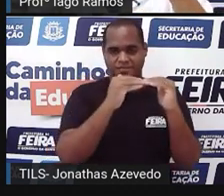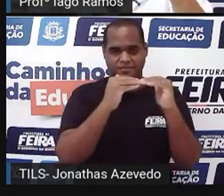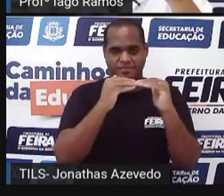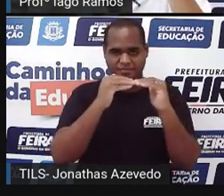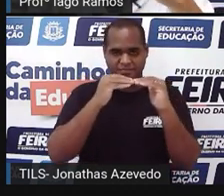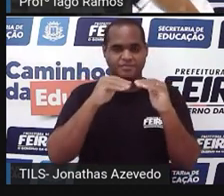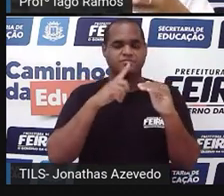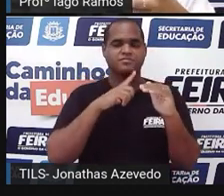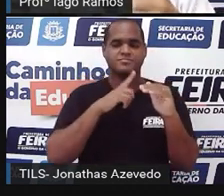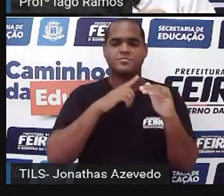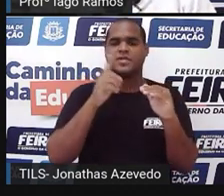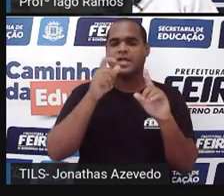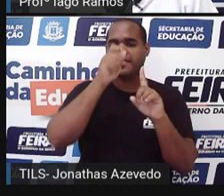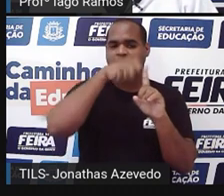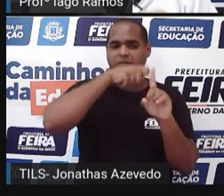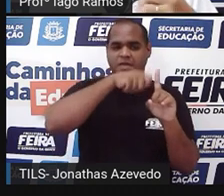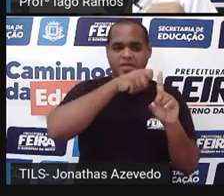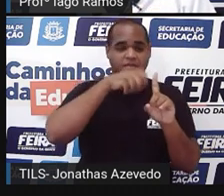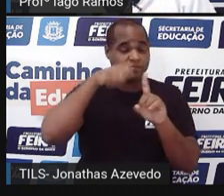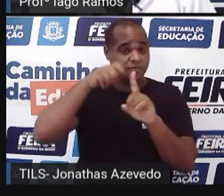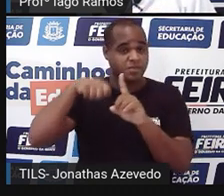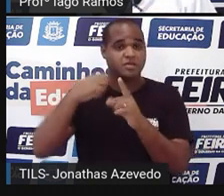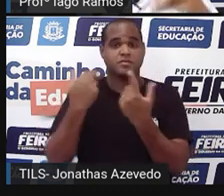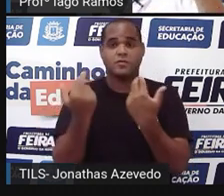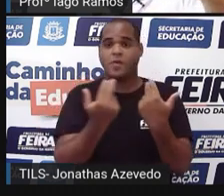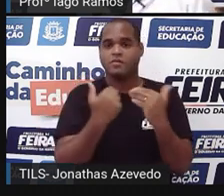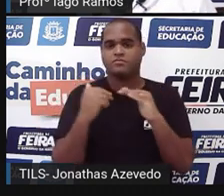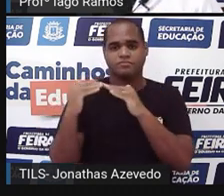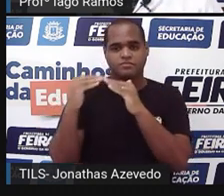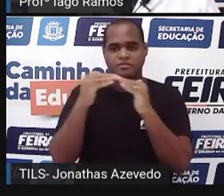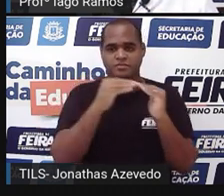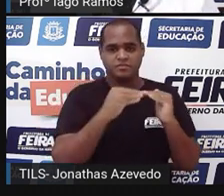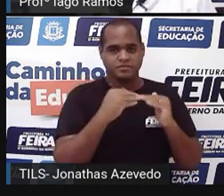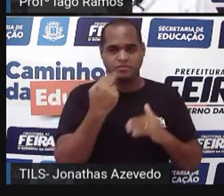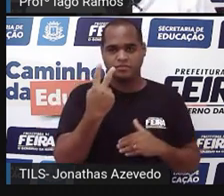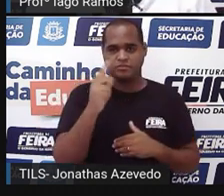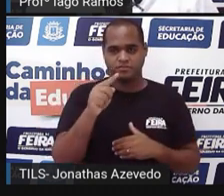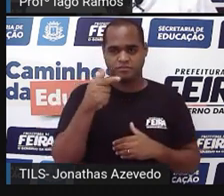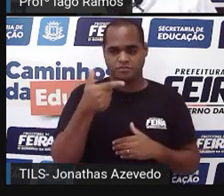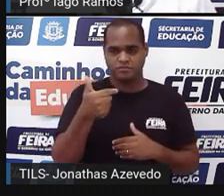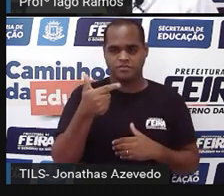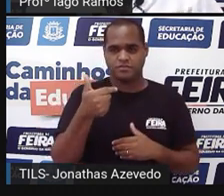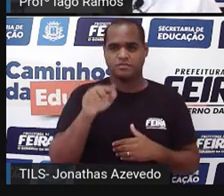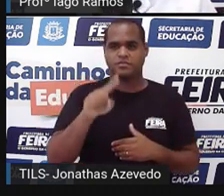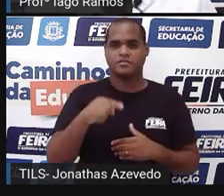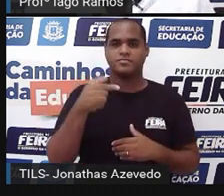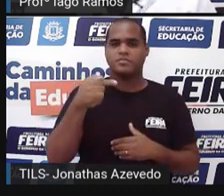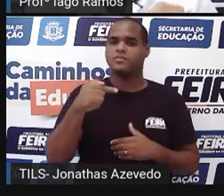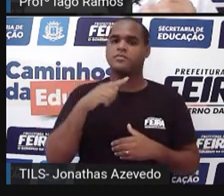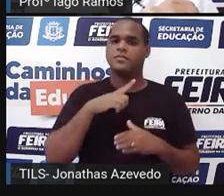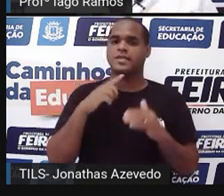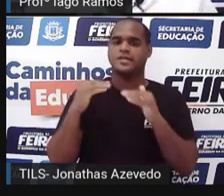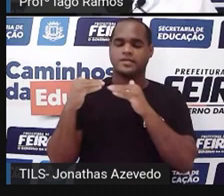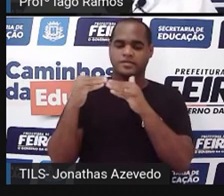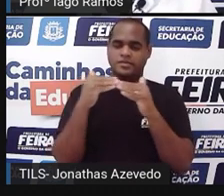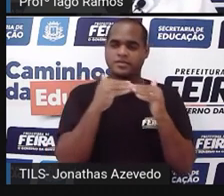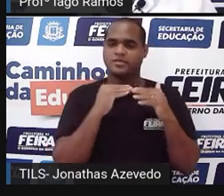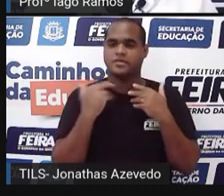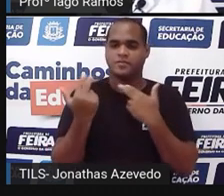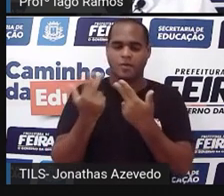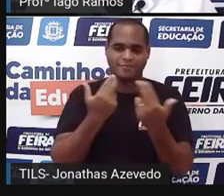em cada mês mais ou menos o seu consumo estivesse sendo 212 17 quilowatt-hora